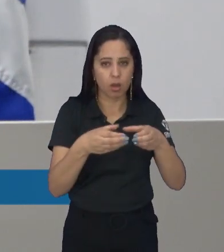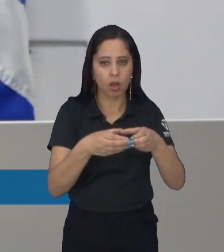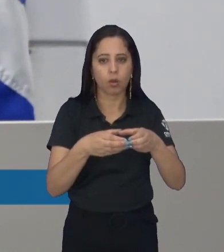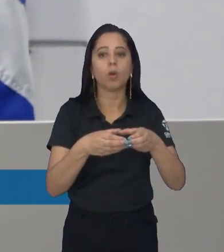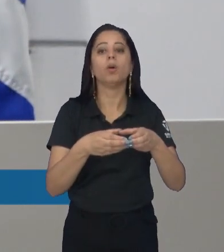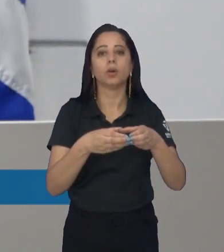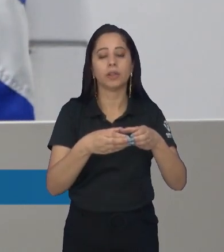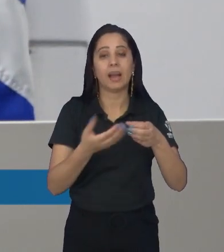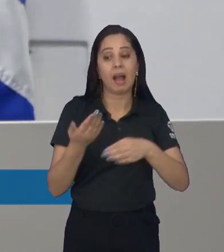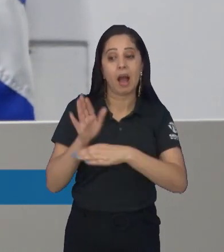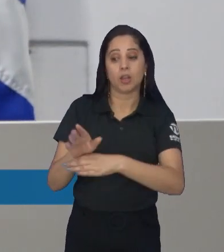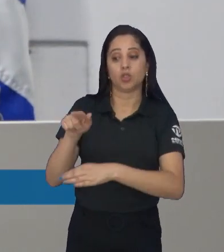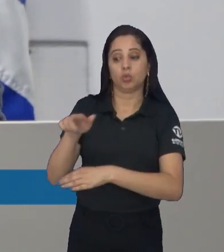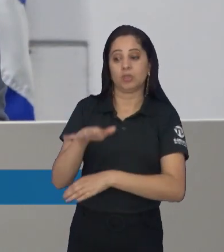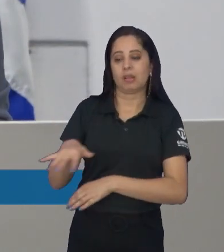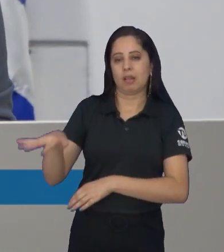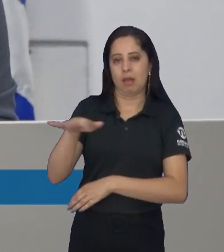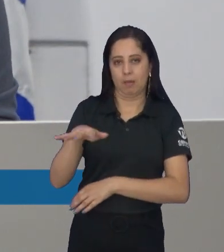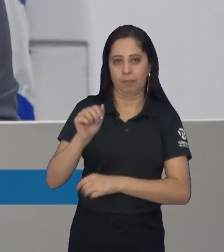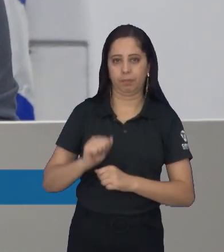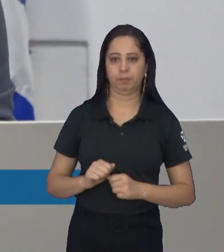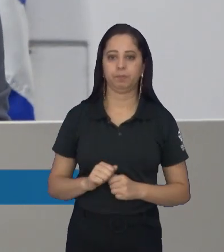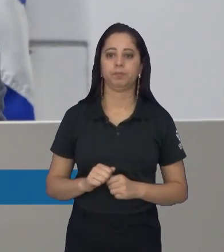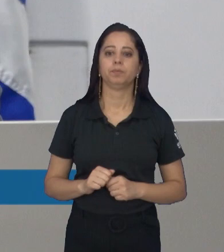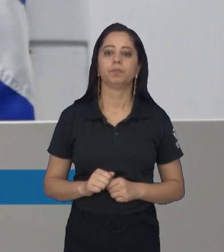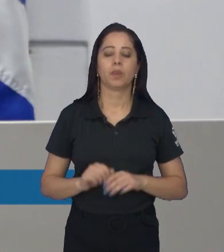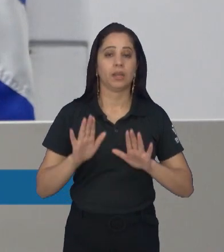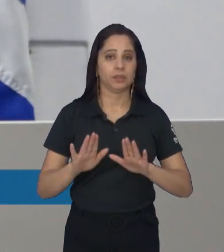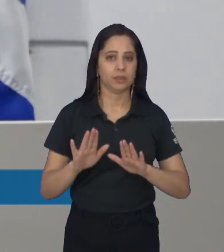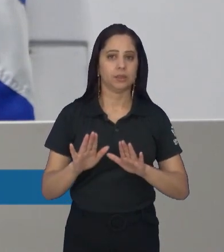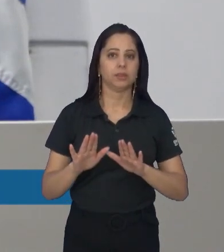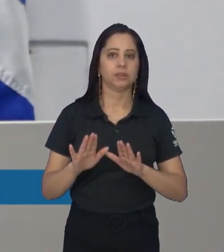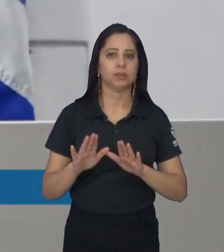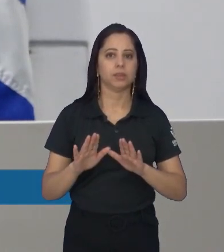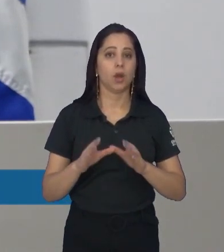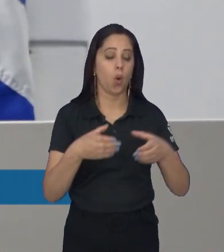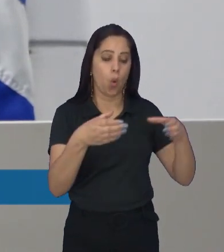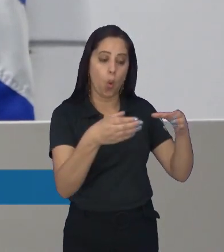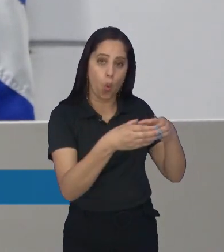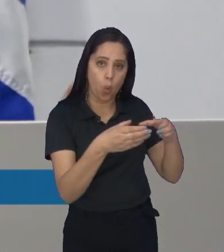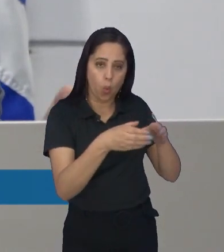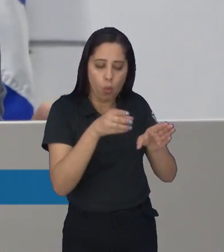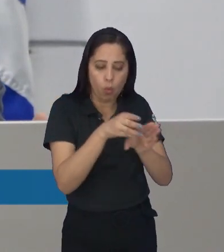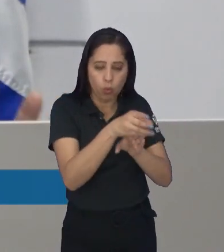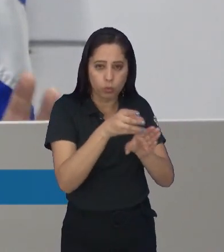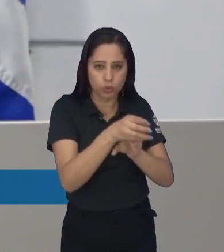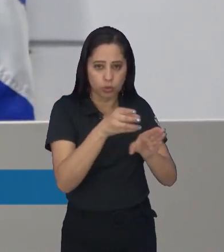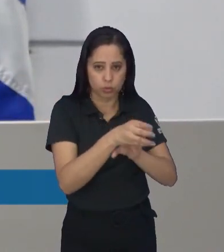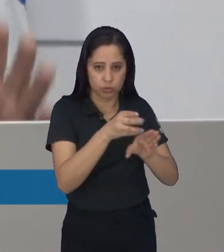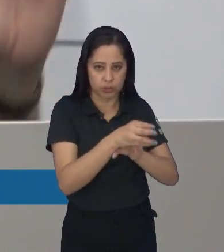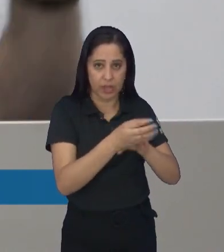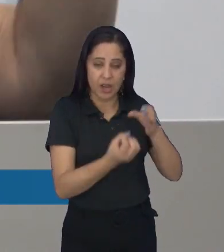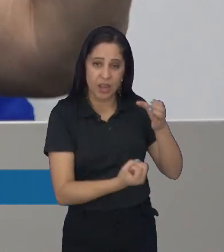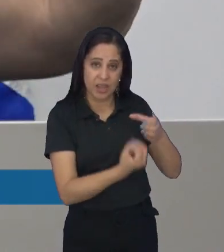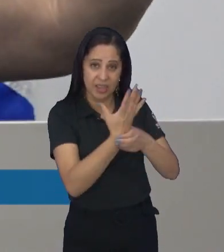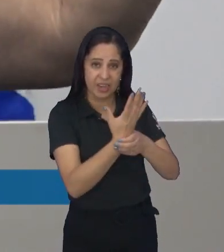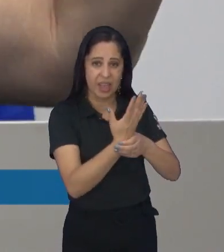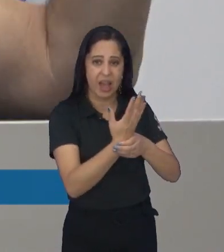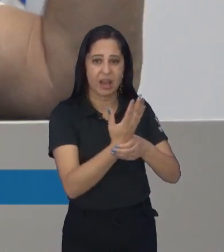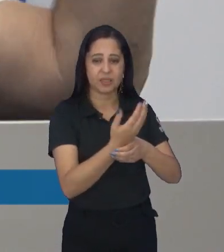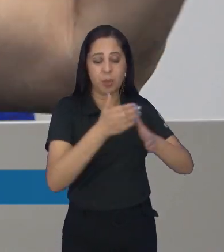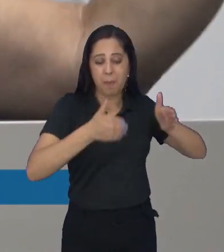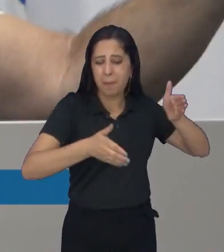ele foi criado para essa finalidade então o conselho gestor do plano diretor ele foi criado de uma forma temporária